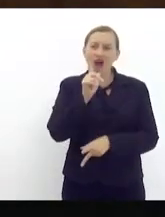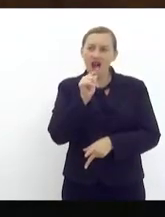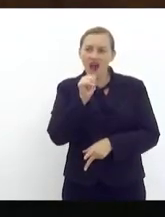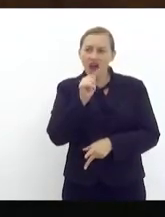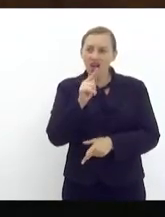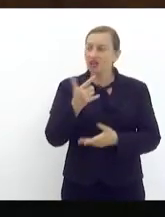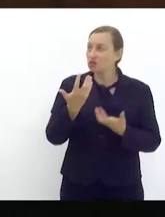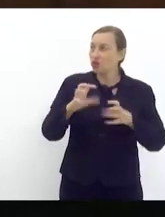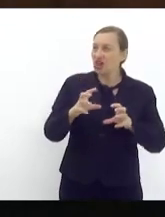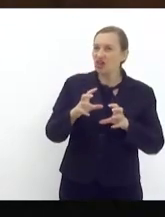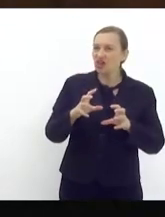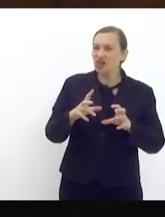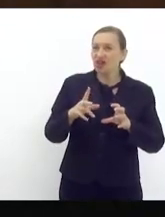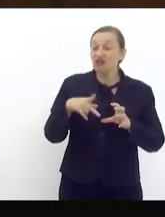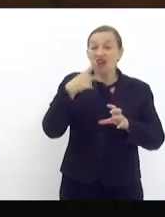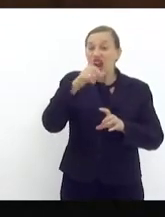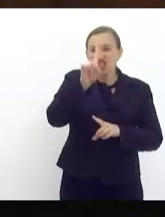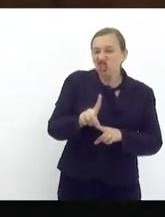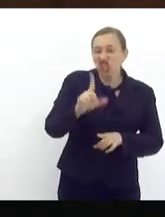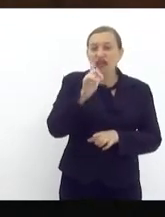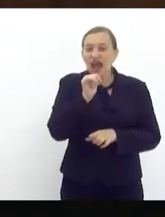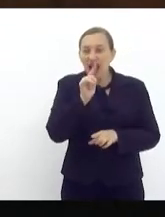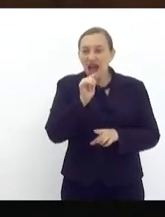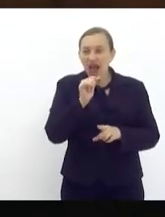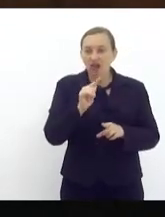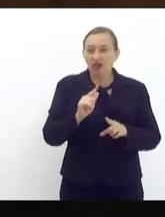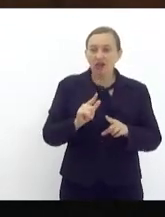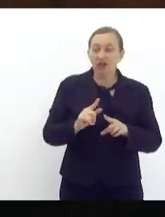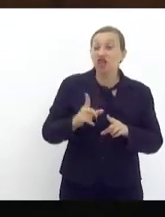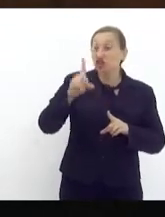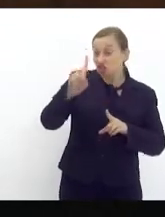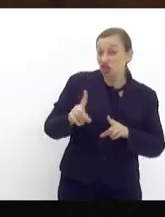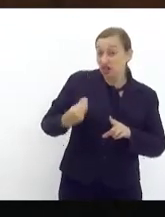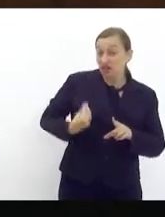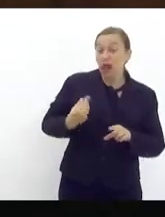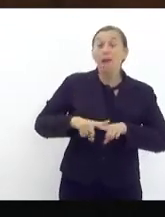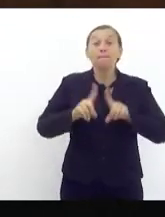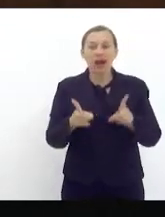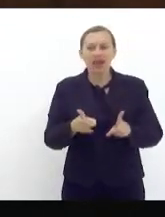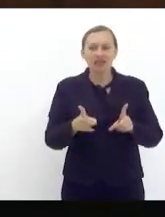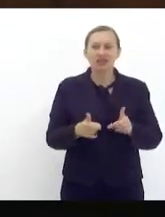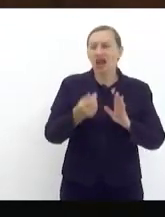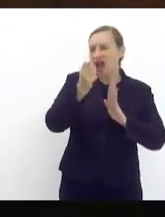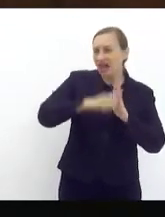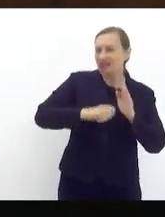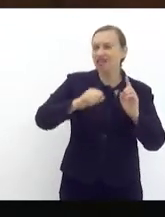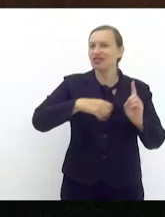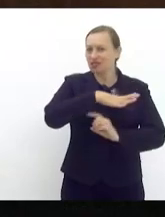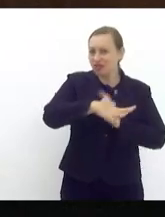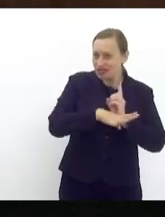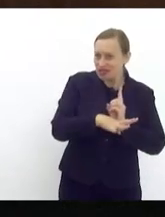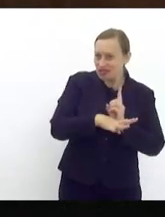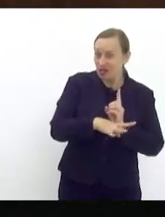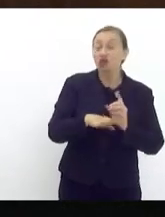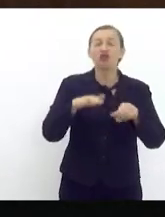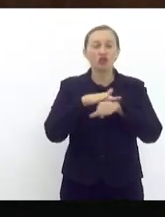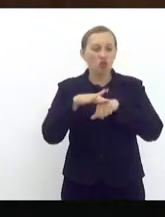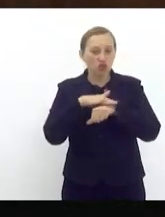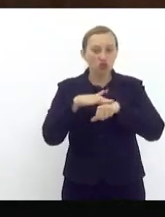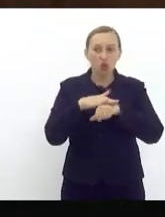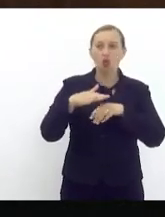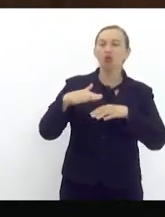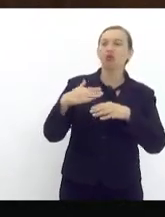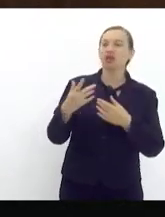quero nem entrar no mérito do direito à água, que é o direito à vida. Mas a tarifa social, a partir do que a gente conversou muito,